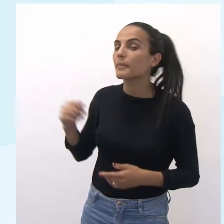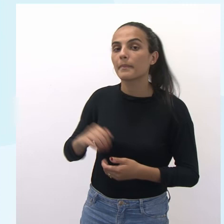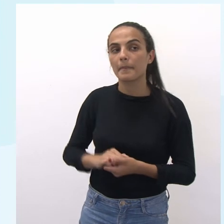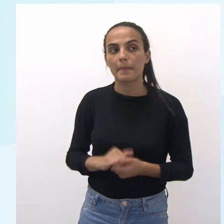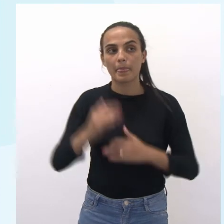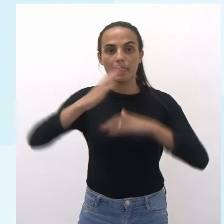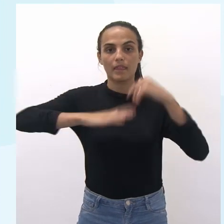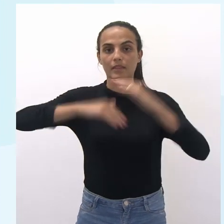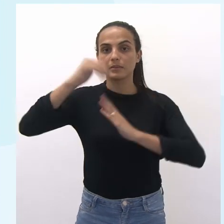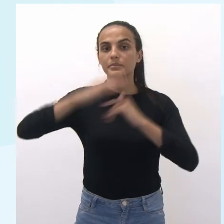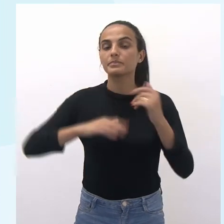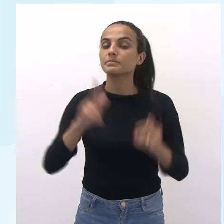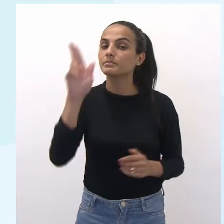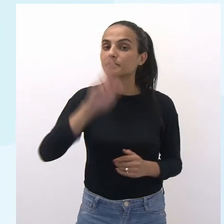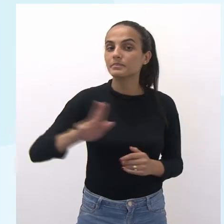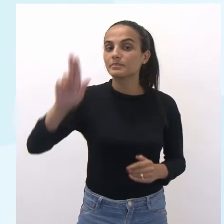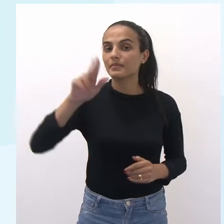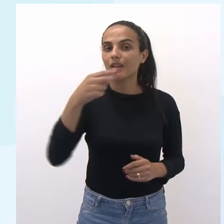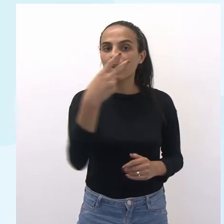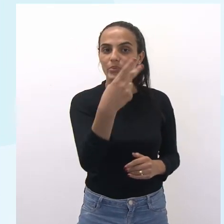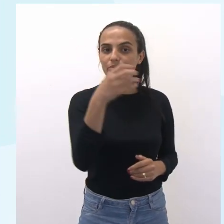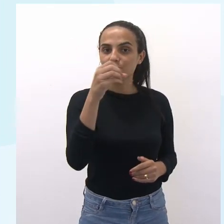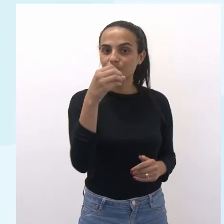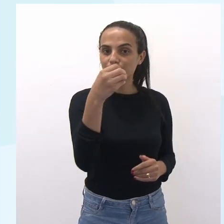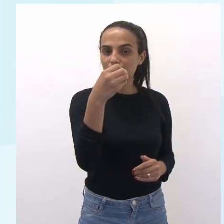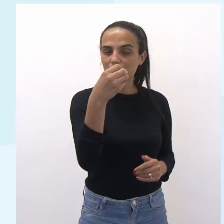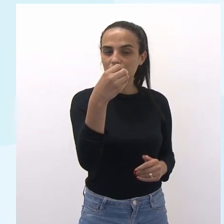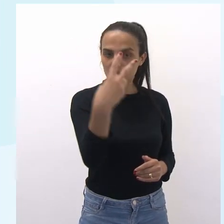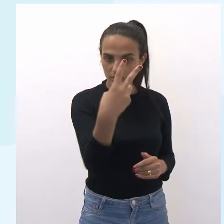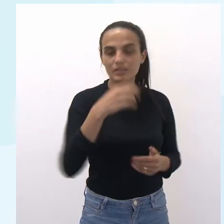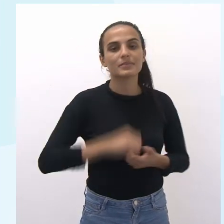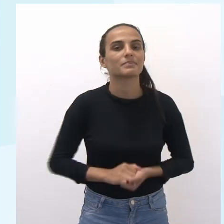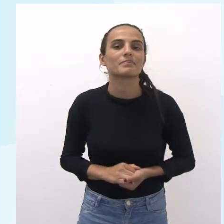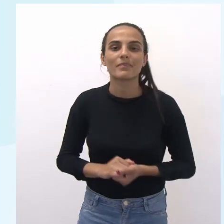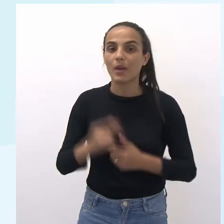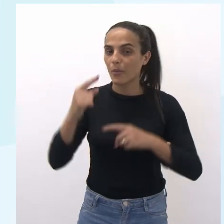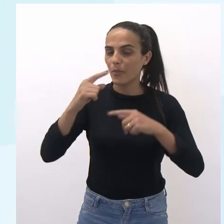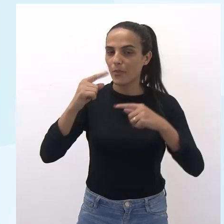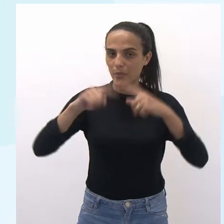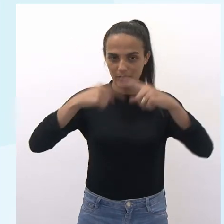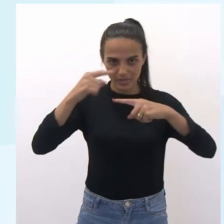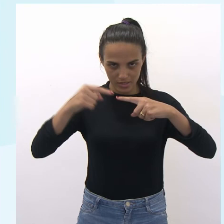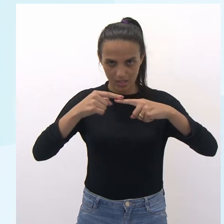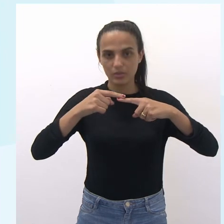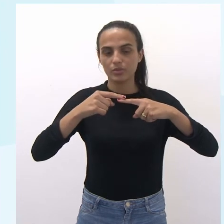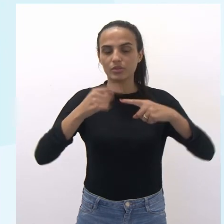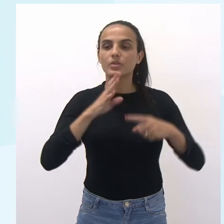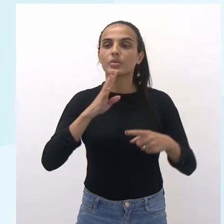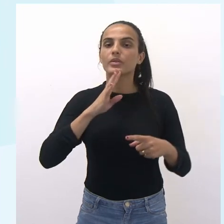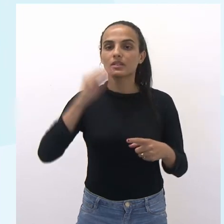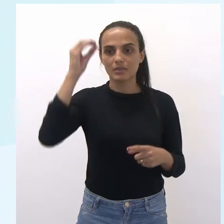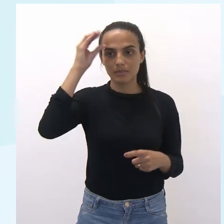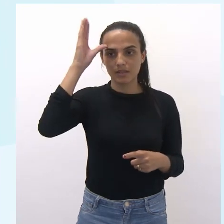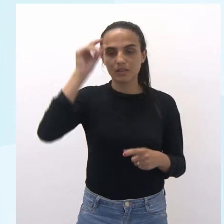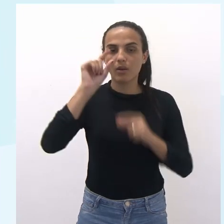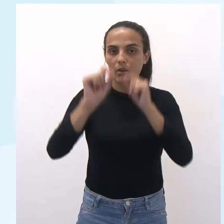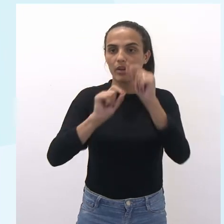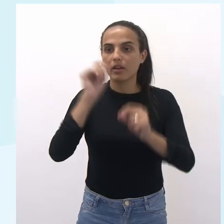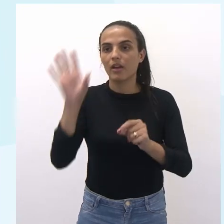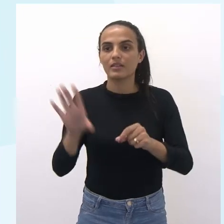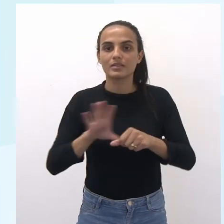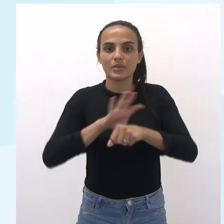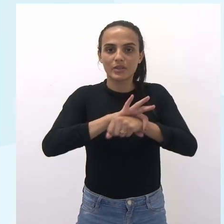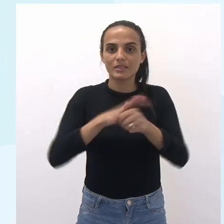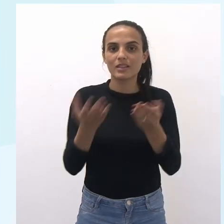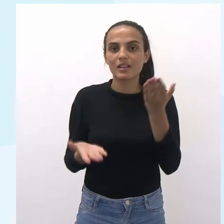habilidade utilizada é a 202 e o objeto de conhecimento de sociologia é a segurança e equilíbrio